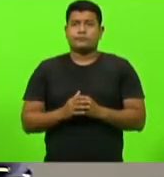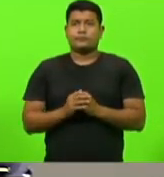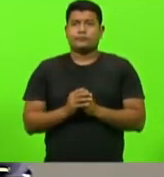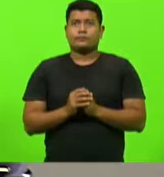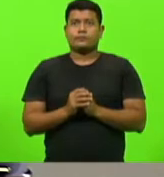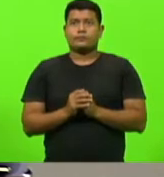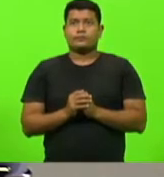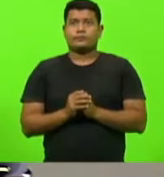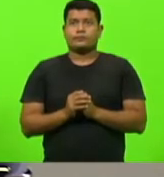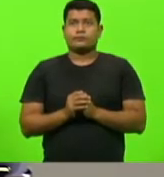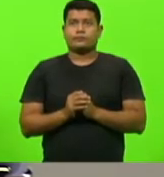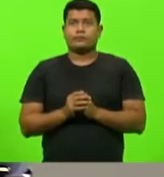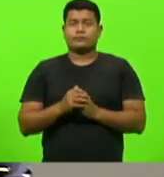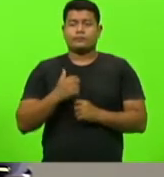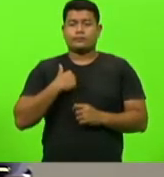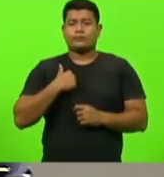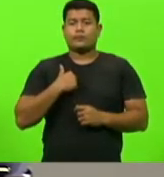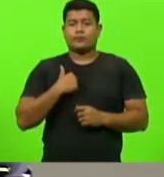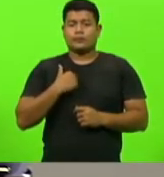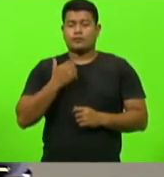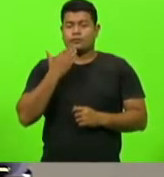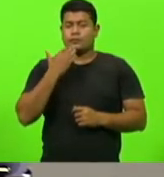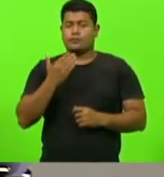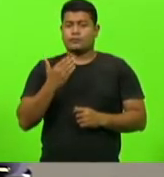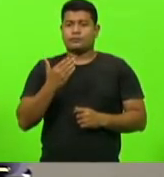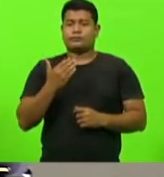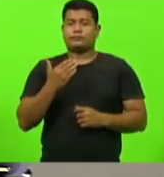Eu solicito e